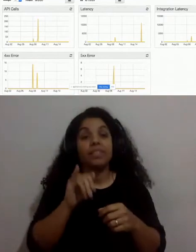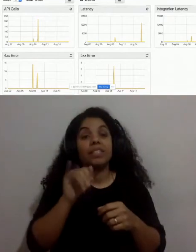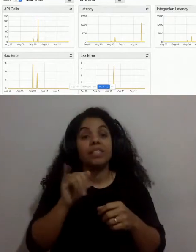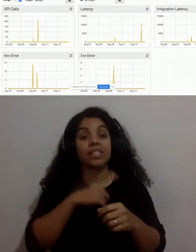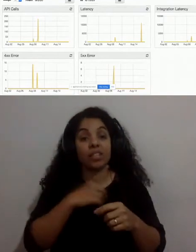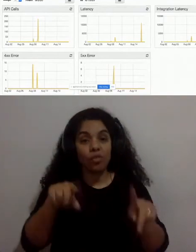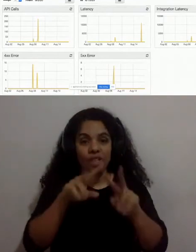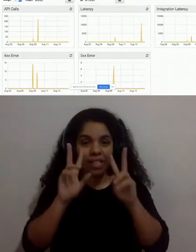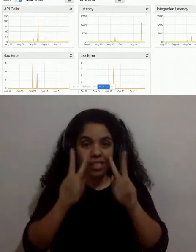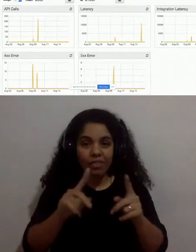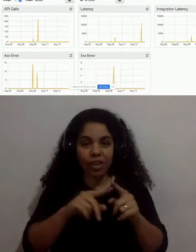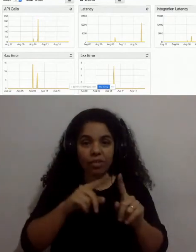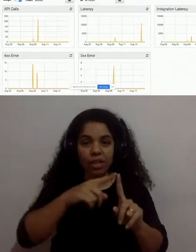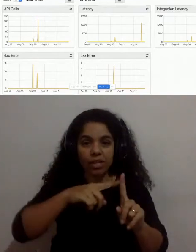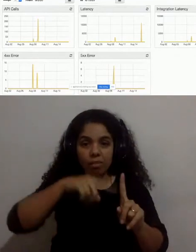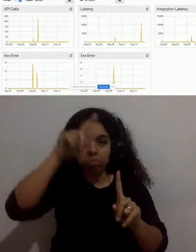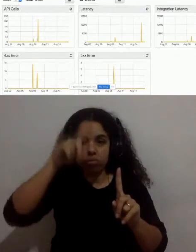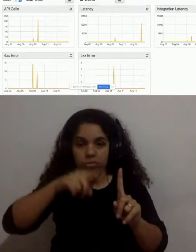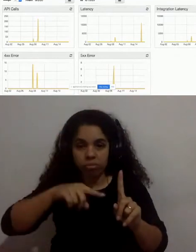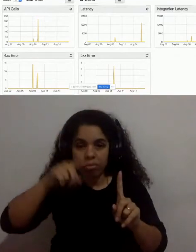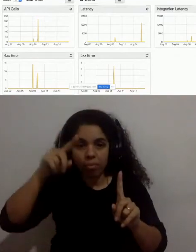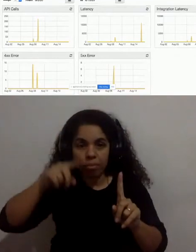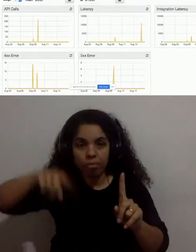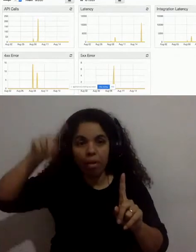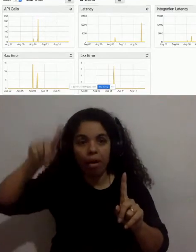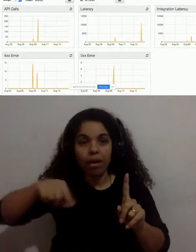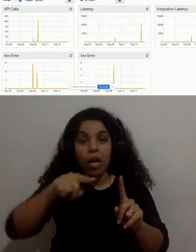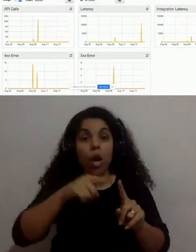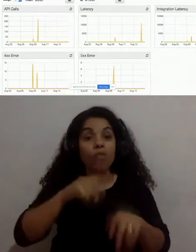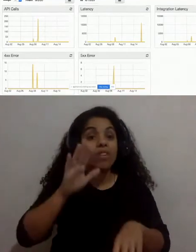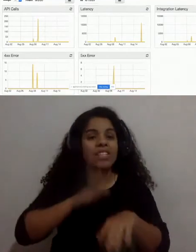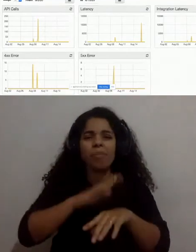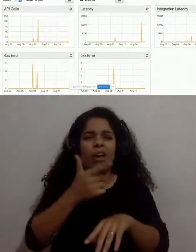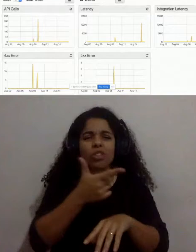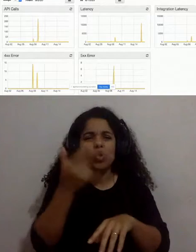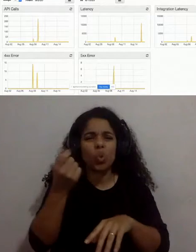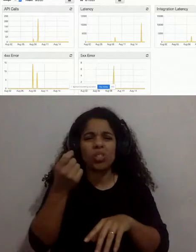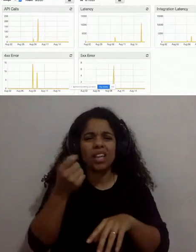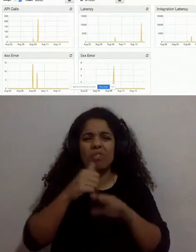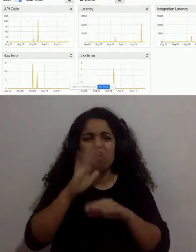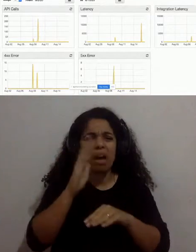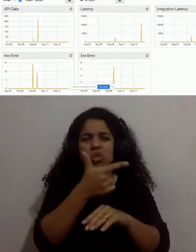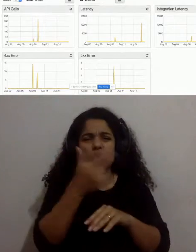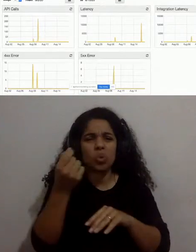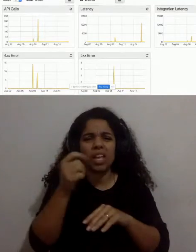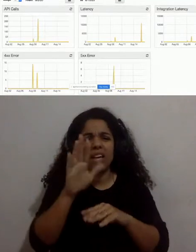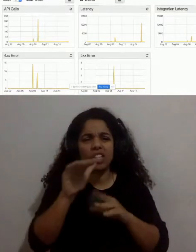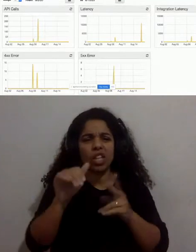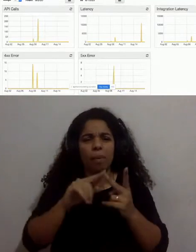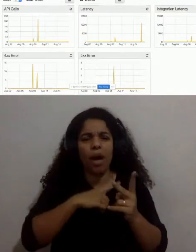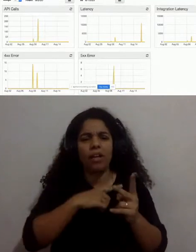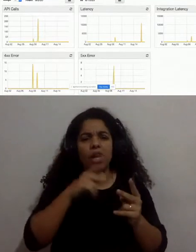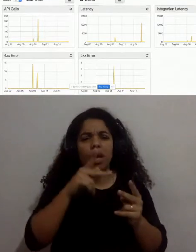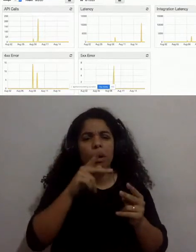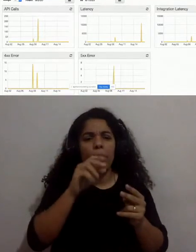Que esse pico, eu fiz mais de 200 chamadas. Eu fiz, acho que, 100 e poucos posts